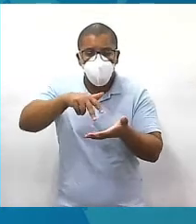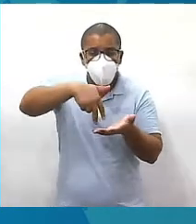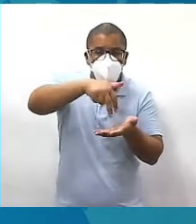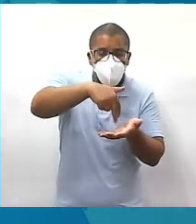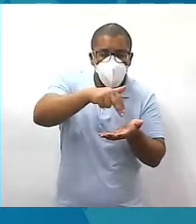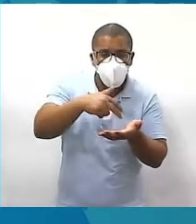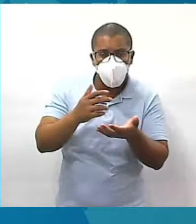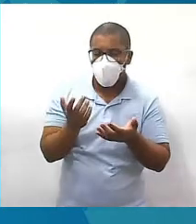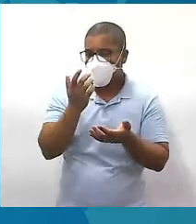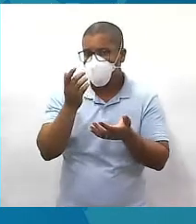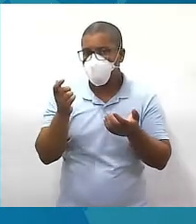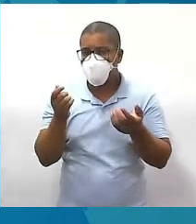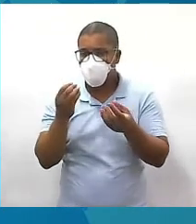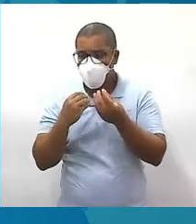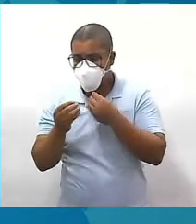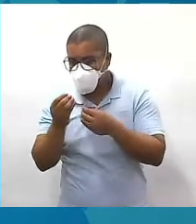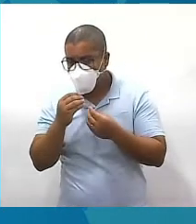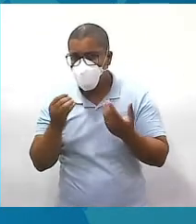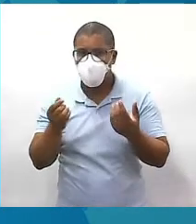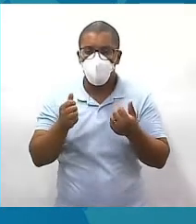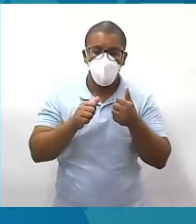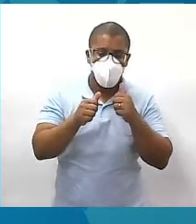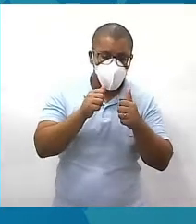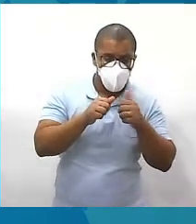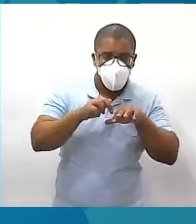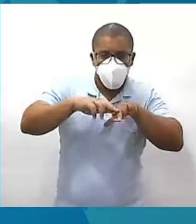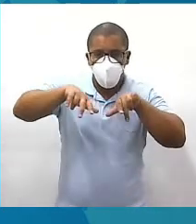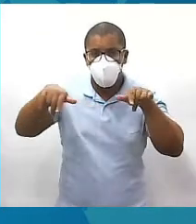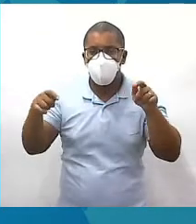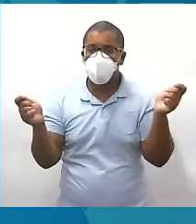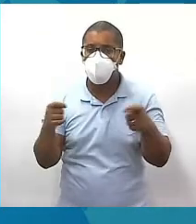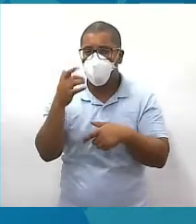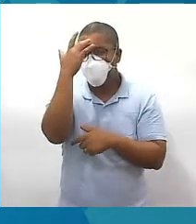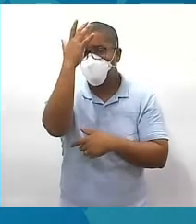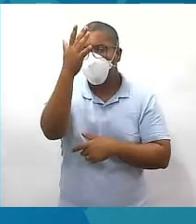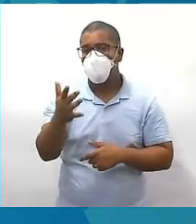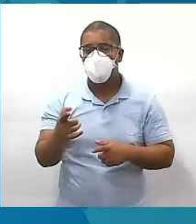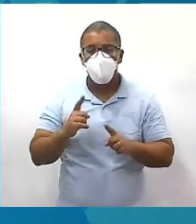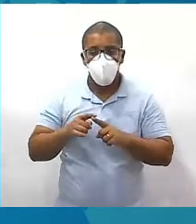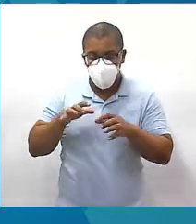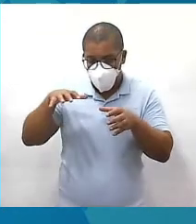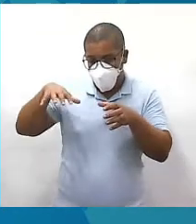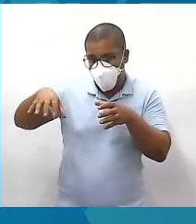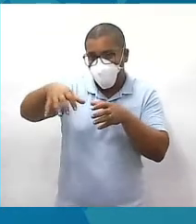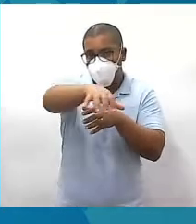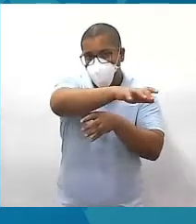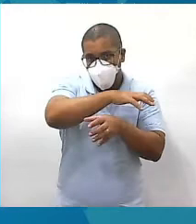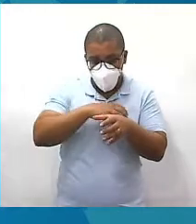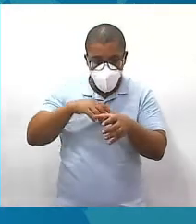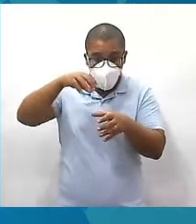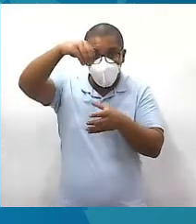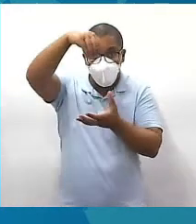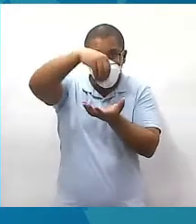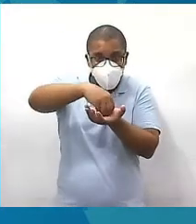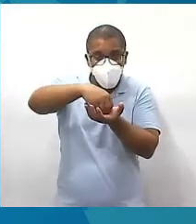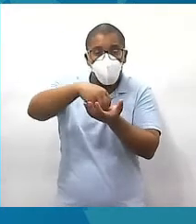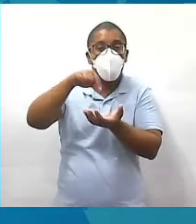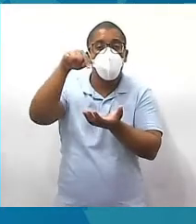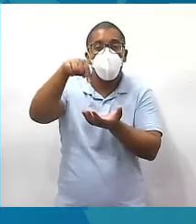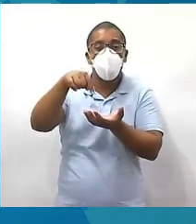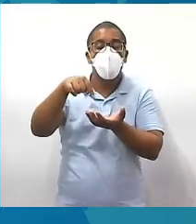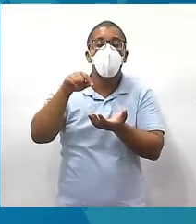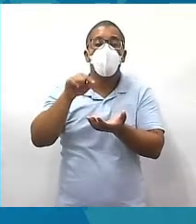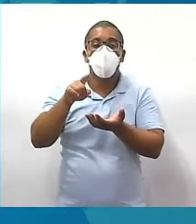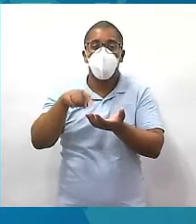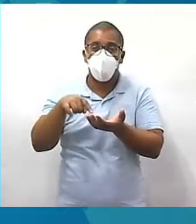de curtirem, de comerem, beber. Tudo isso aí fica muito mais fácil quando está nesse entorno. E o centro dessa circunferência,